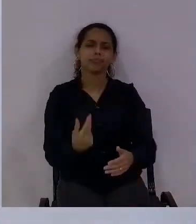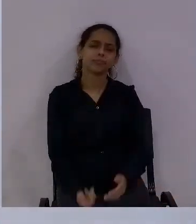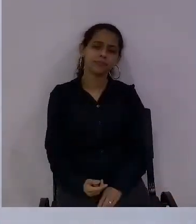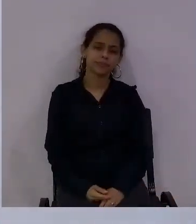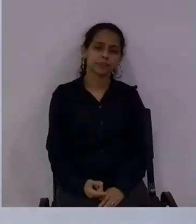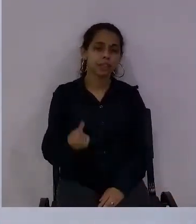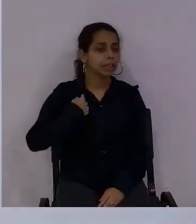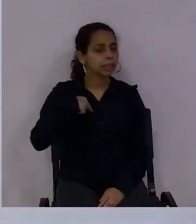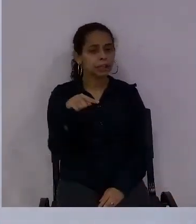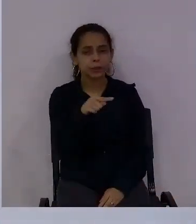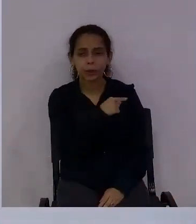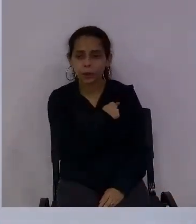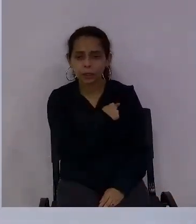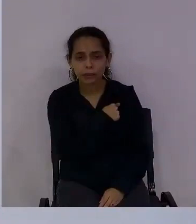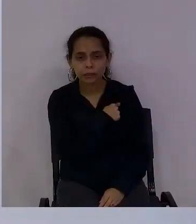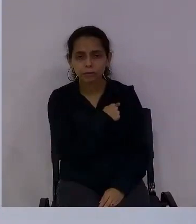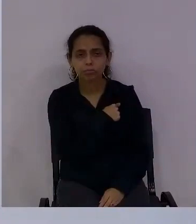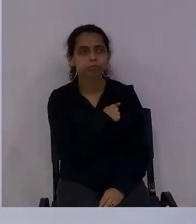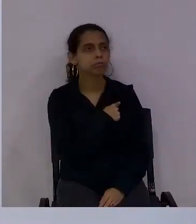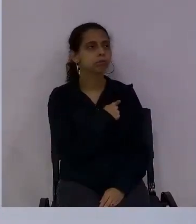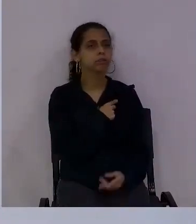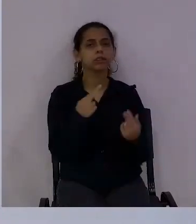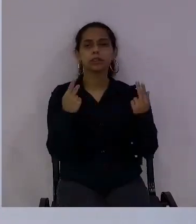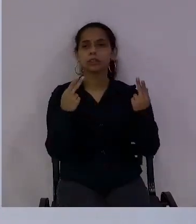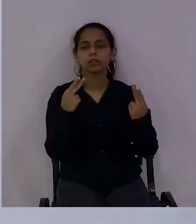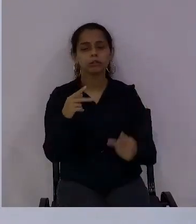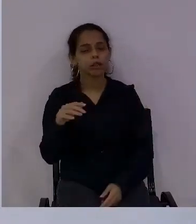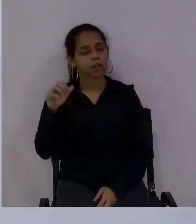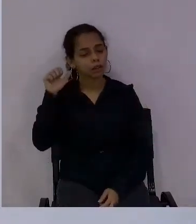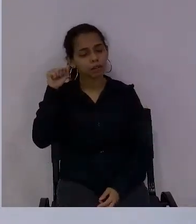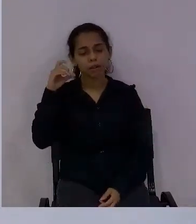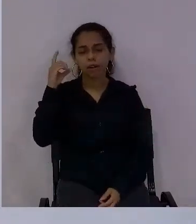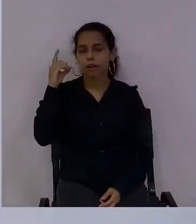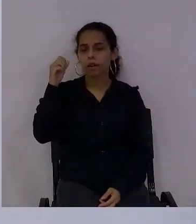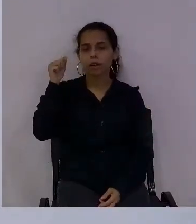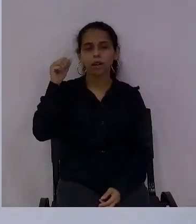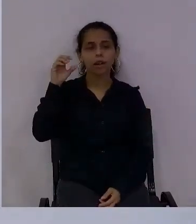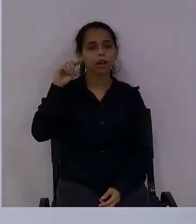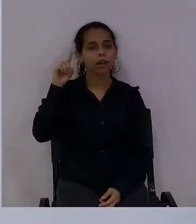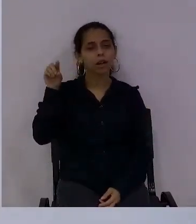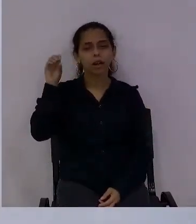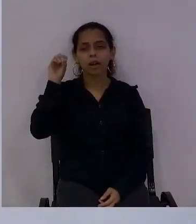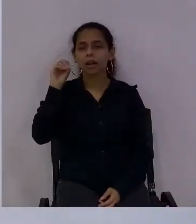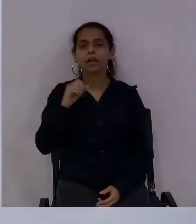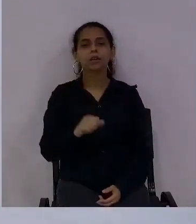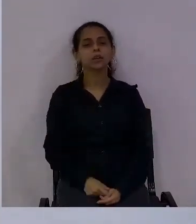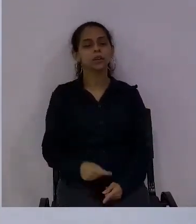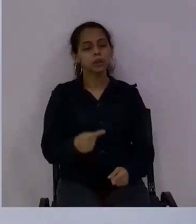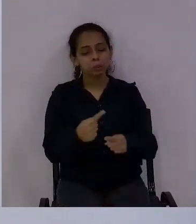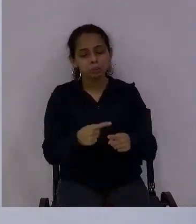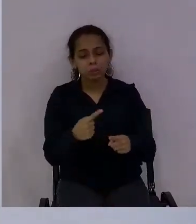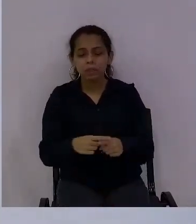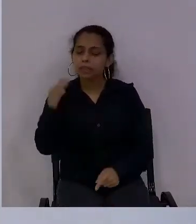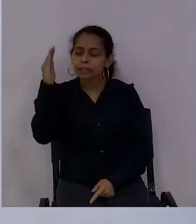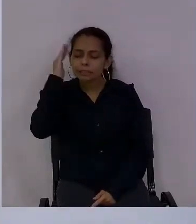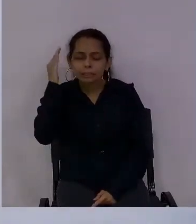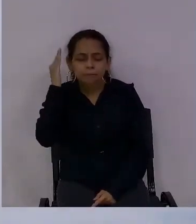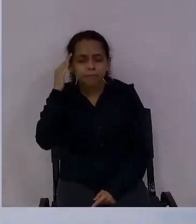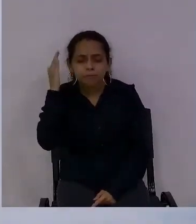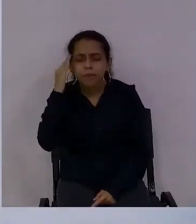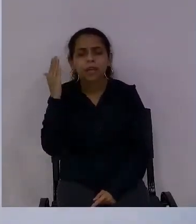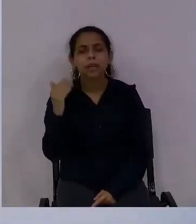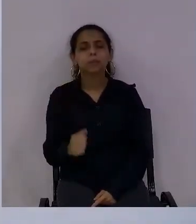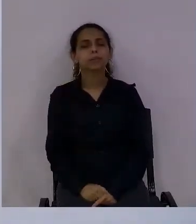Porque a gente ouve que é errado, a gente experimenta a consequência e ainda assim continua errando. Adão, ele